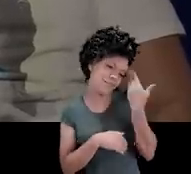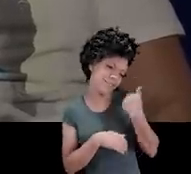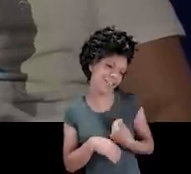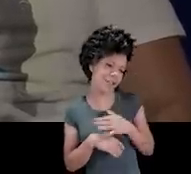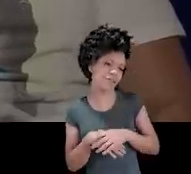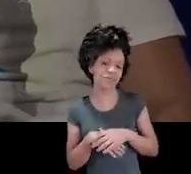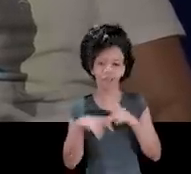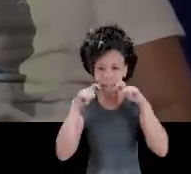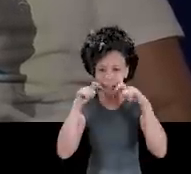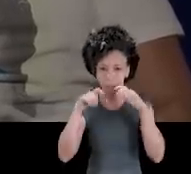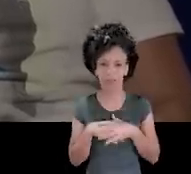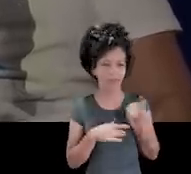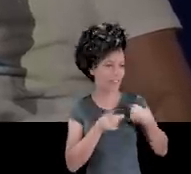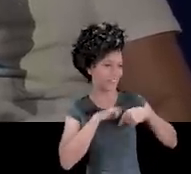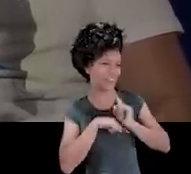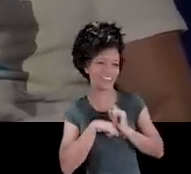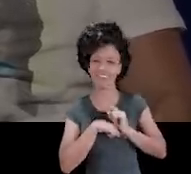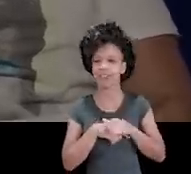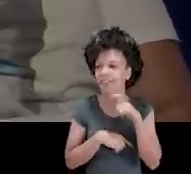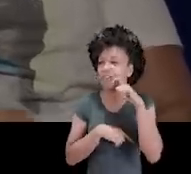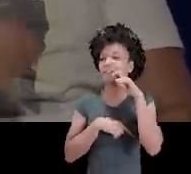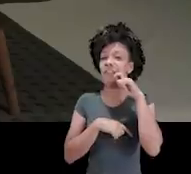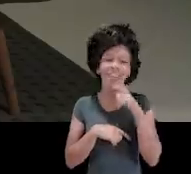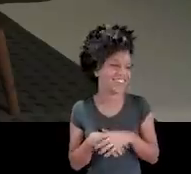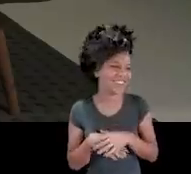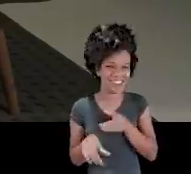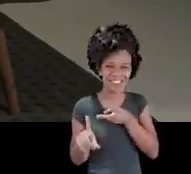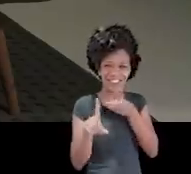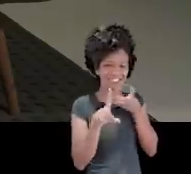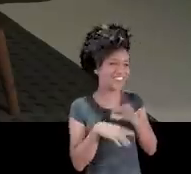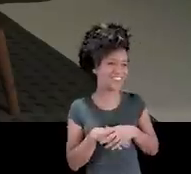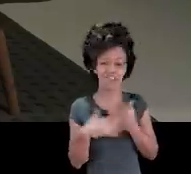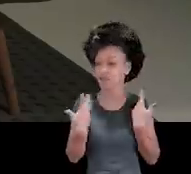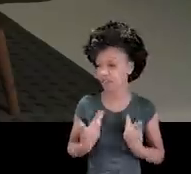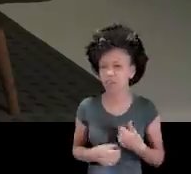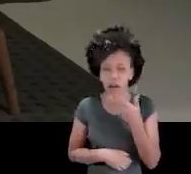nem vampiro, eu tô me rejuvenescendo, fico sugando o sangue deles aqui. Pelo menos eles vão estar cansados